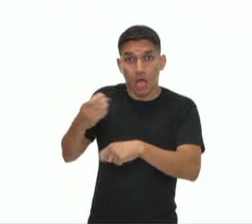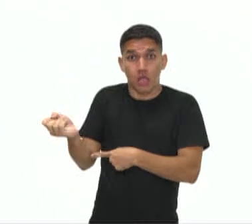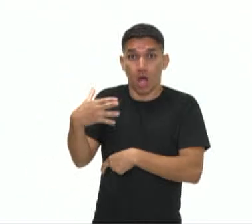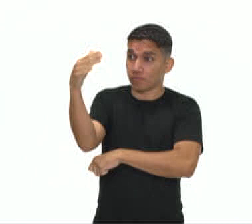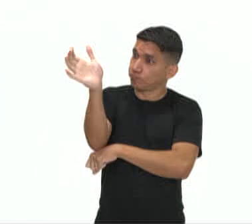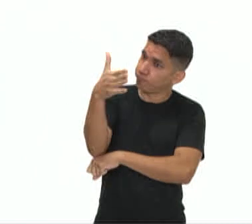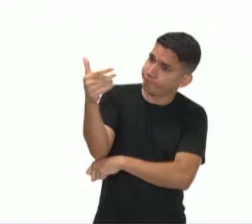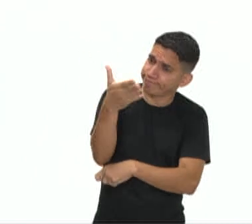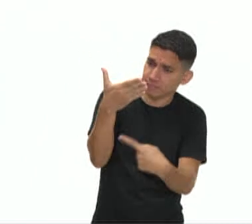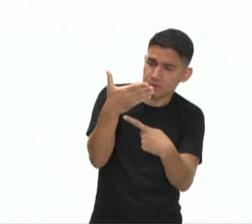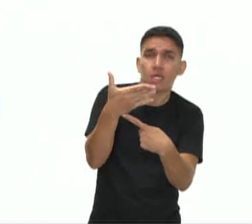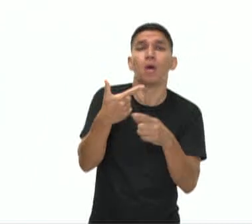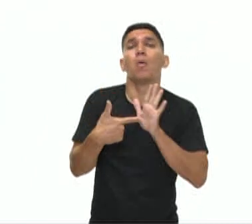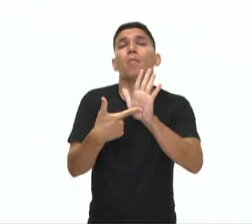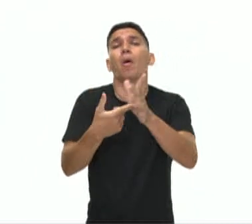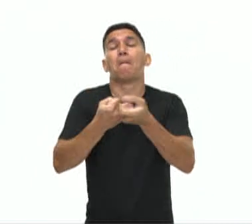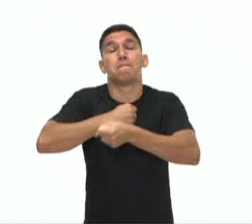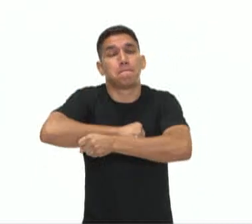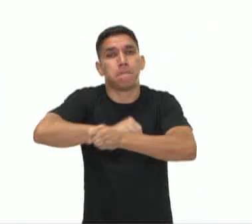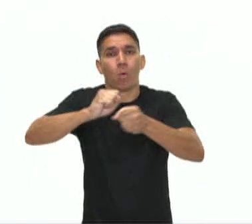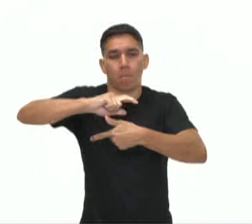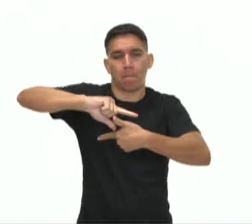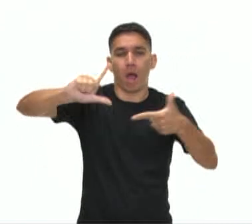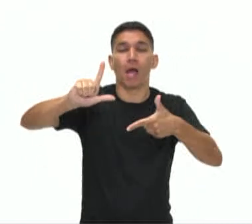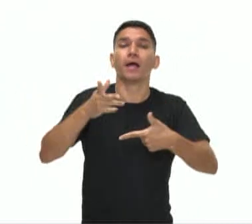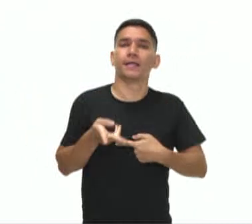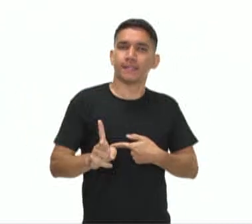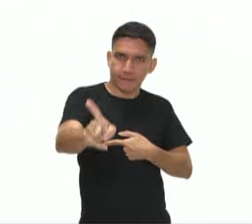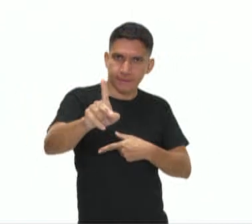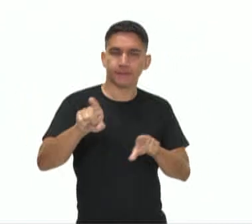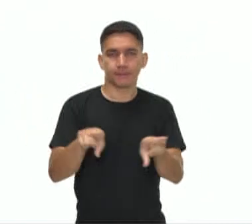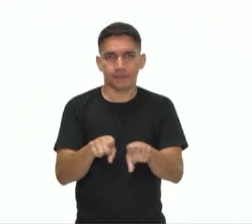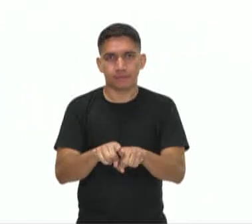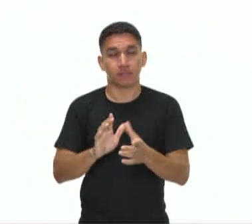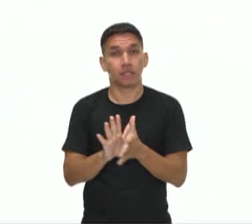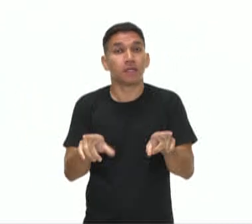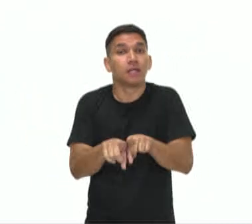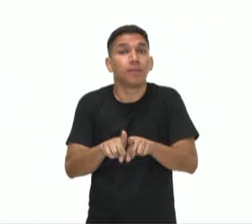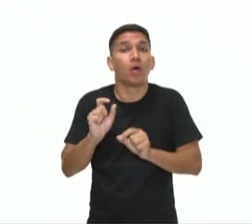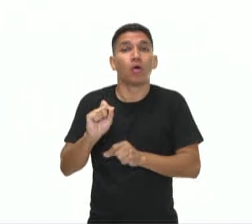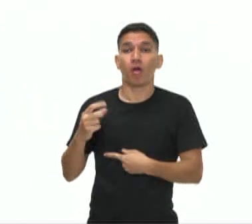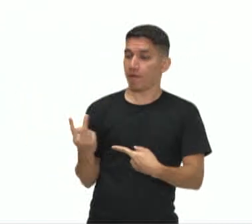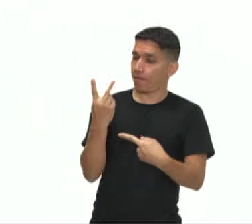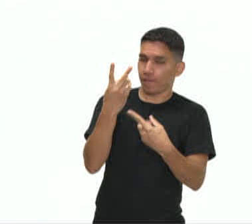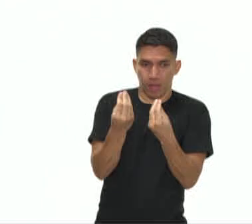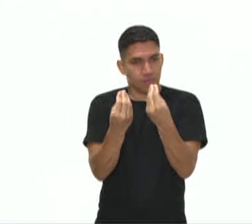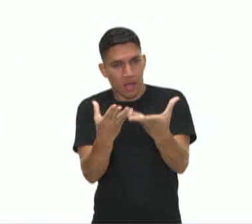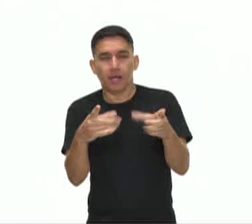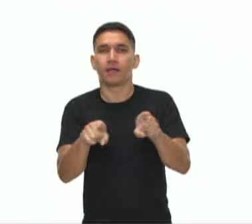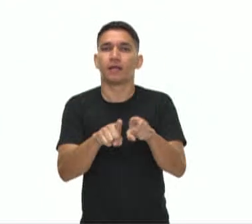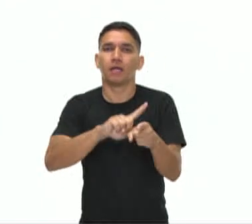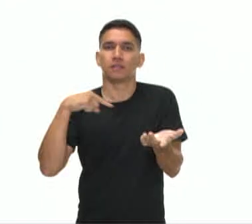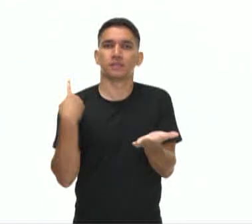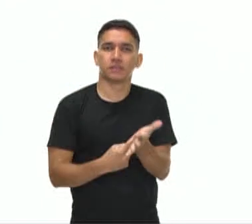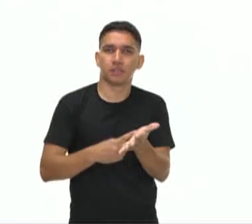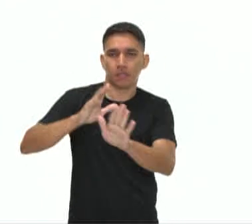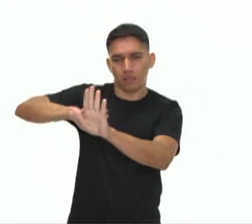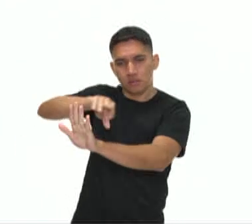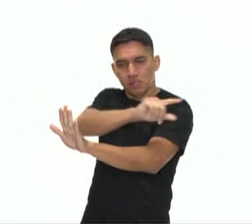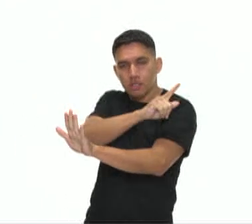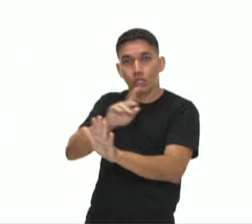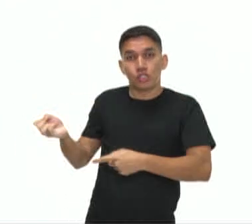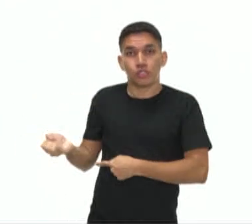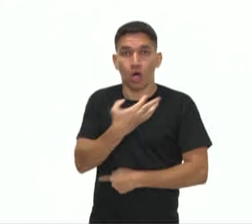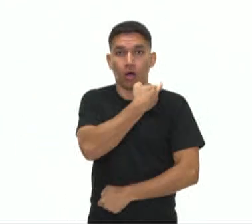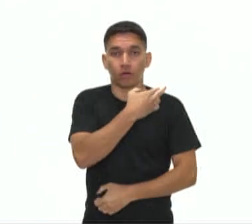exemplo, expressou rupturas e continuidades, bem como a valorização de determinadas ideias para o novo